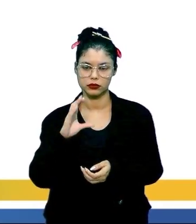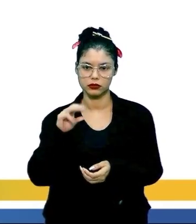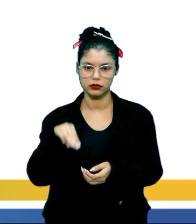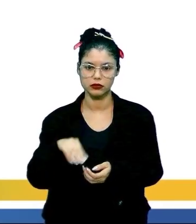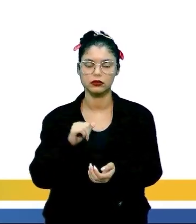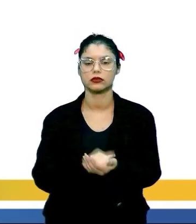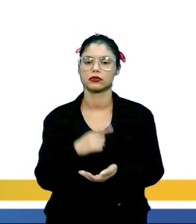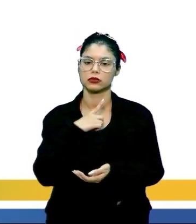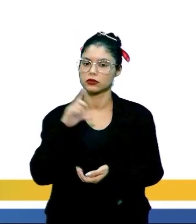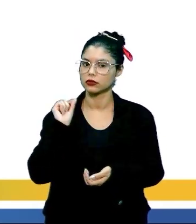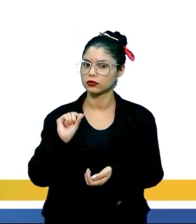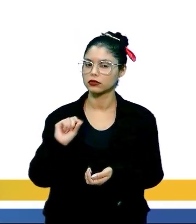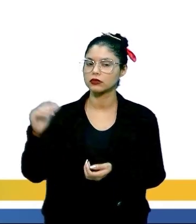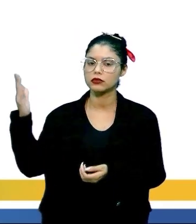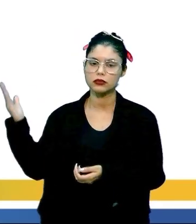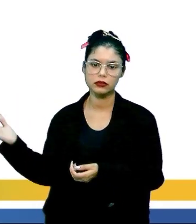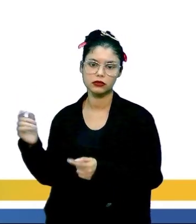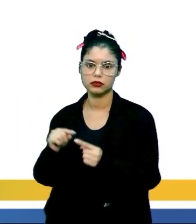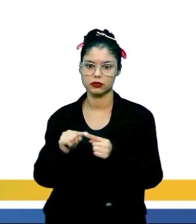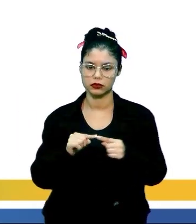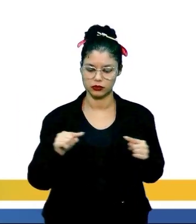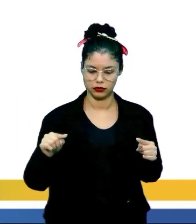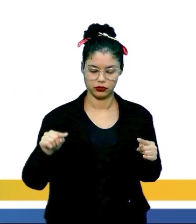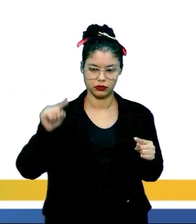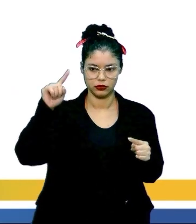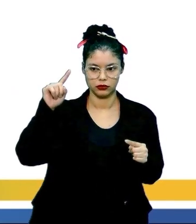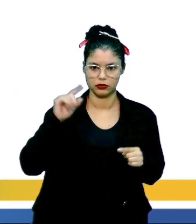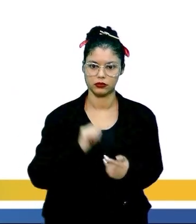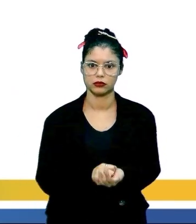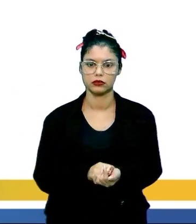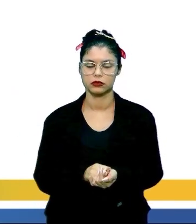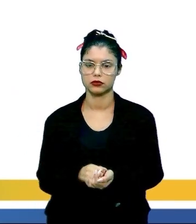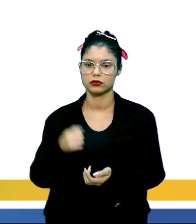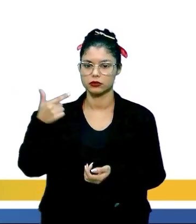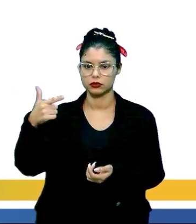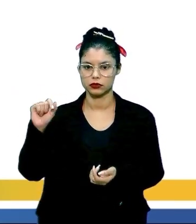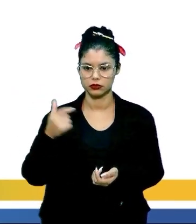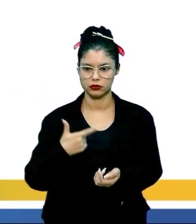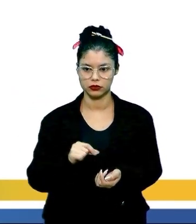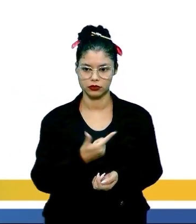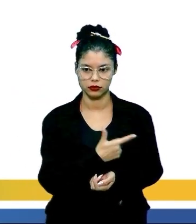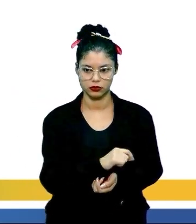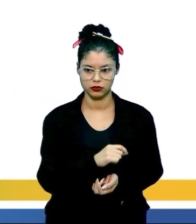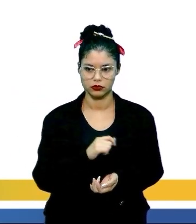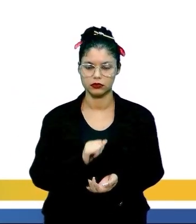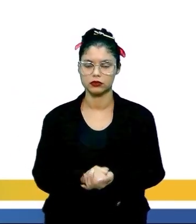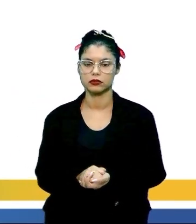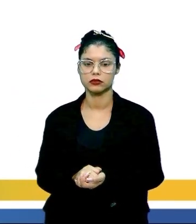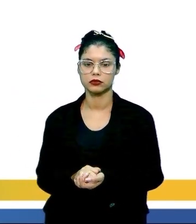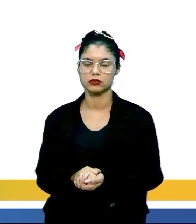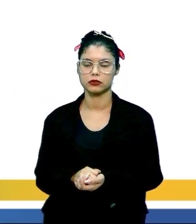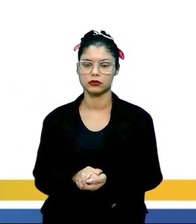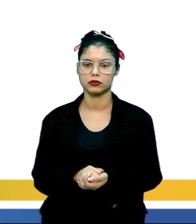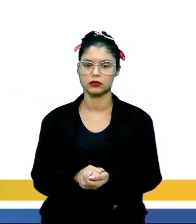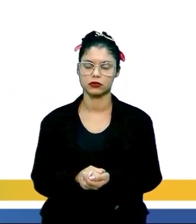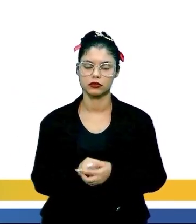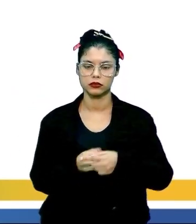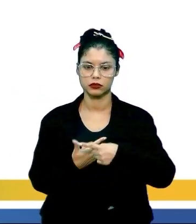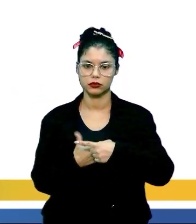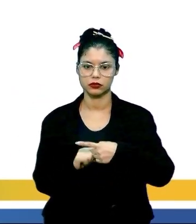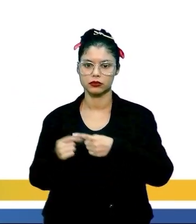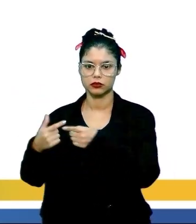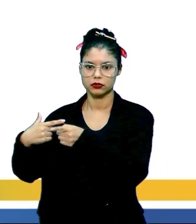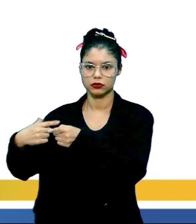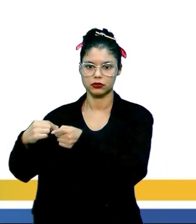nós temos? Nós temos aí um cubo de aresta de 20 centímetros. Então, veja na tela que você tem um cubo, as arestas de 20 centímetros.